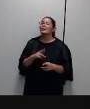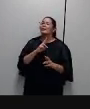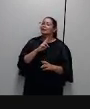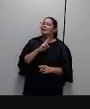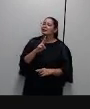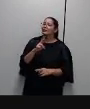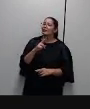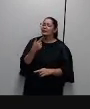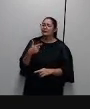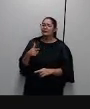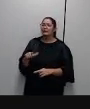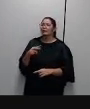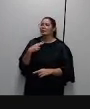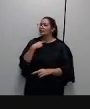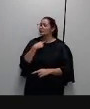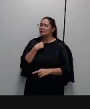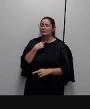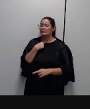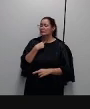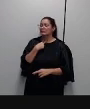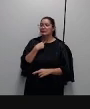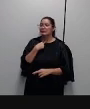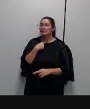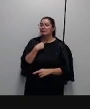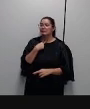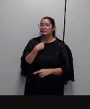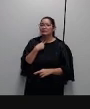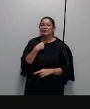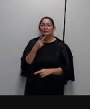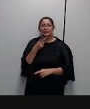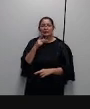conhecer do resto pelo sóbis anunciados